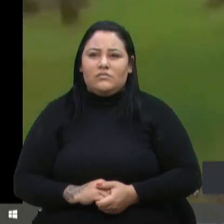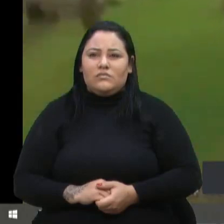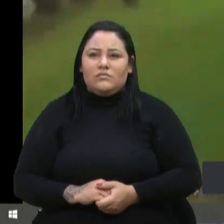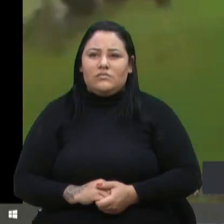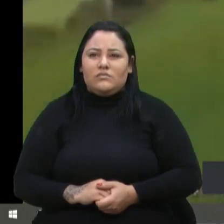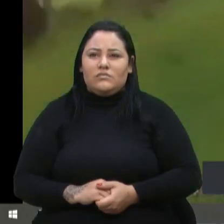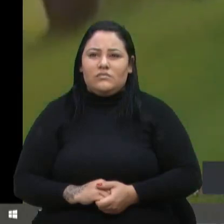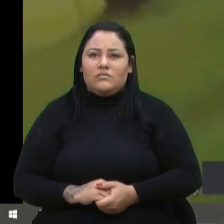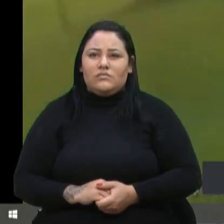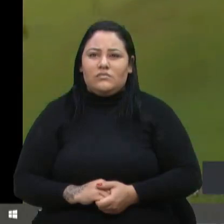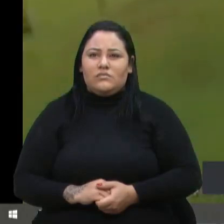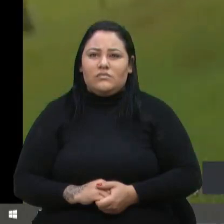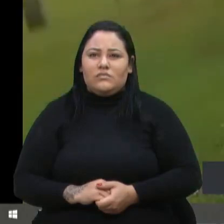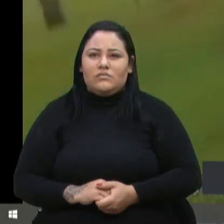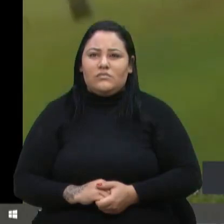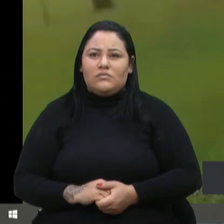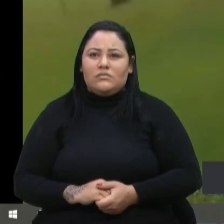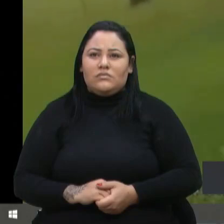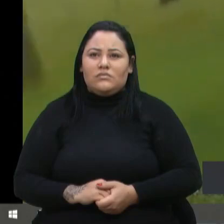De propósito.